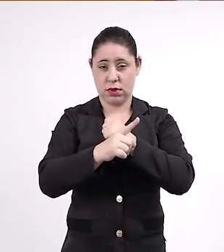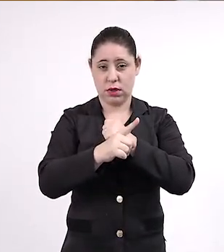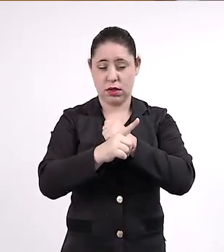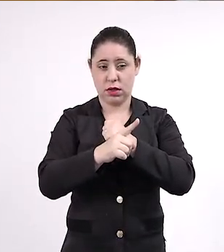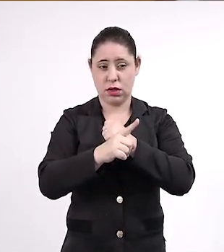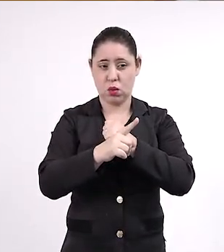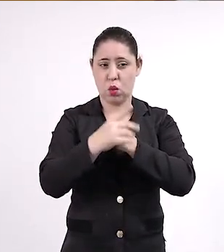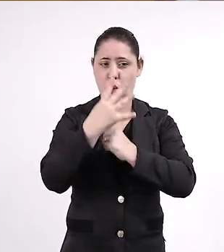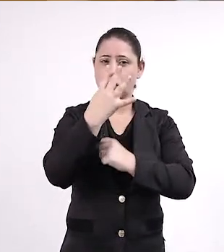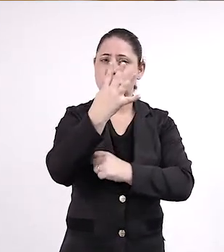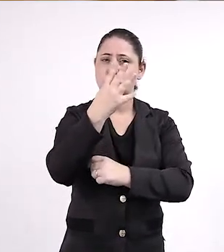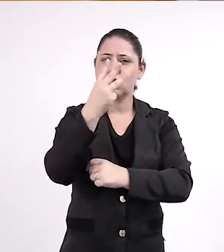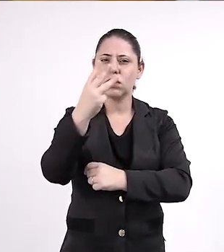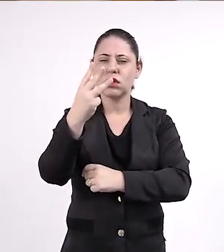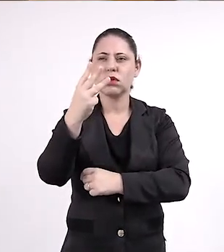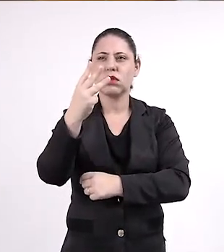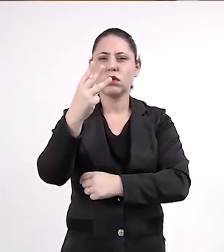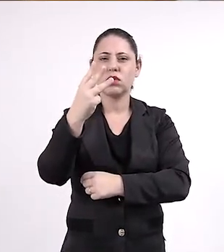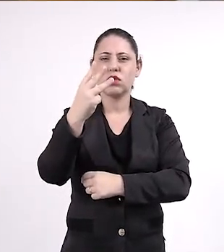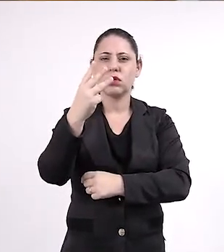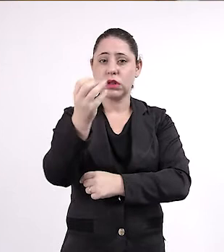atendimentos, exatamente